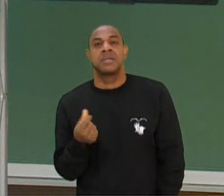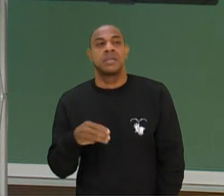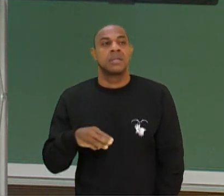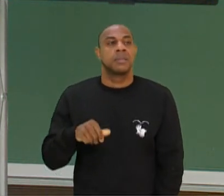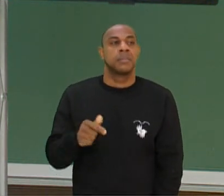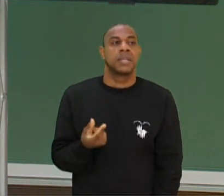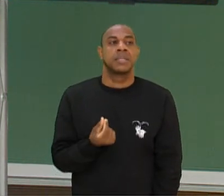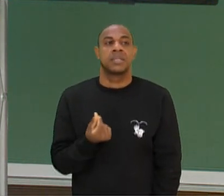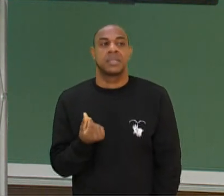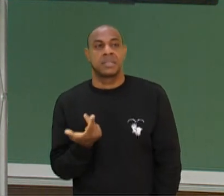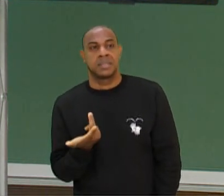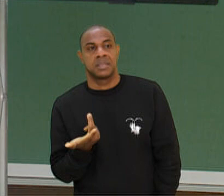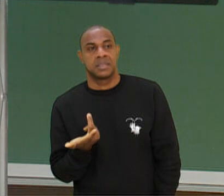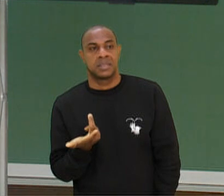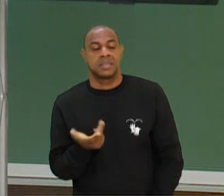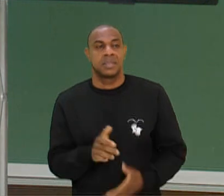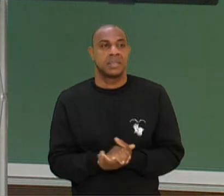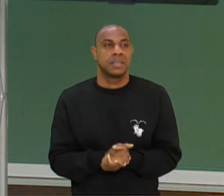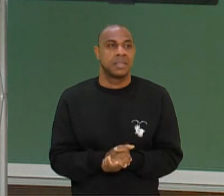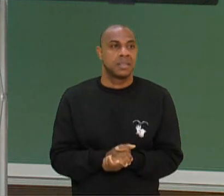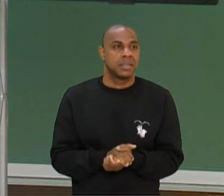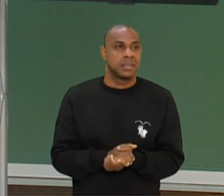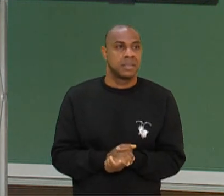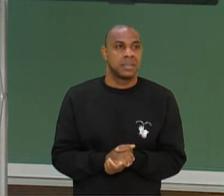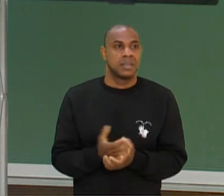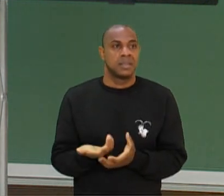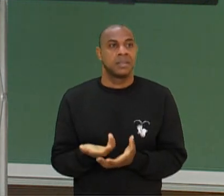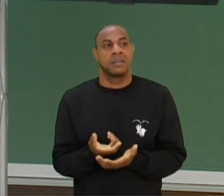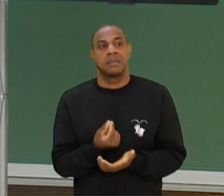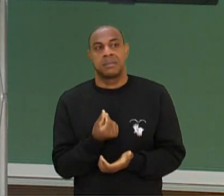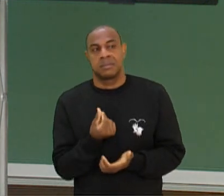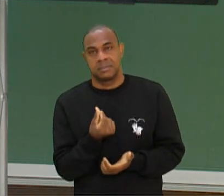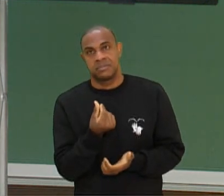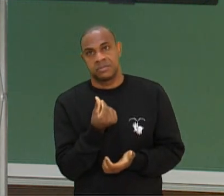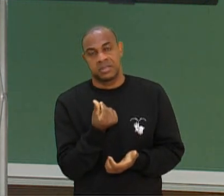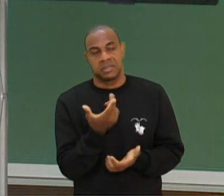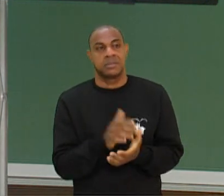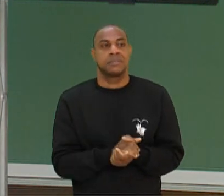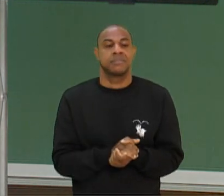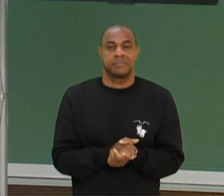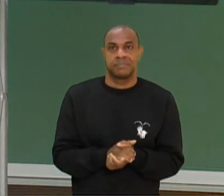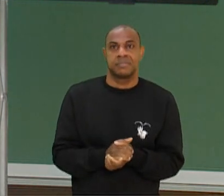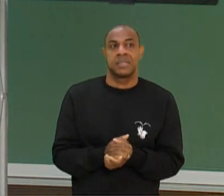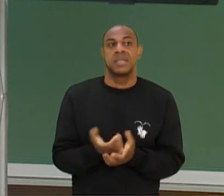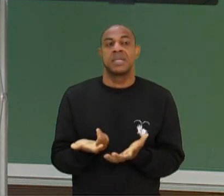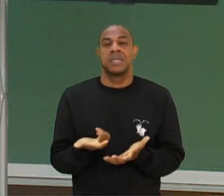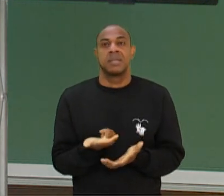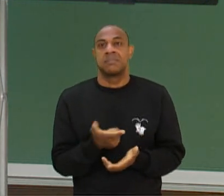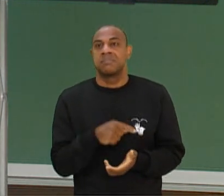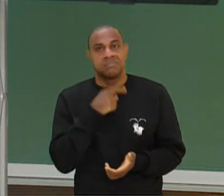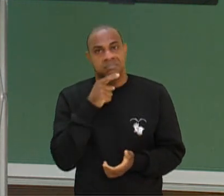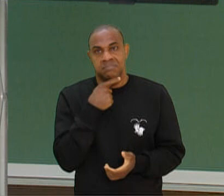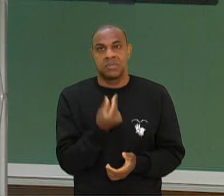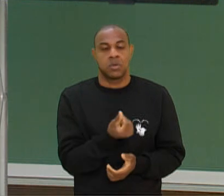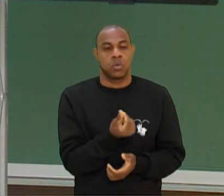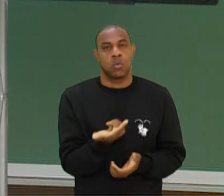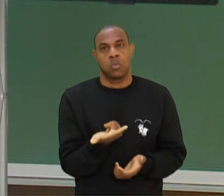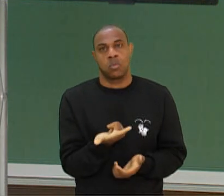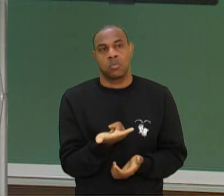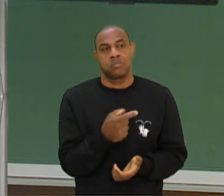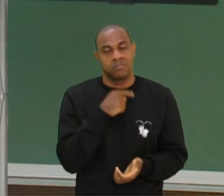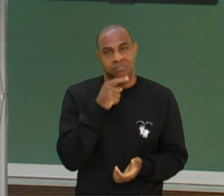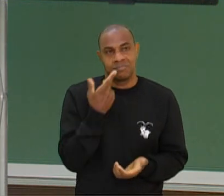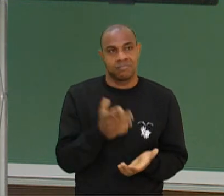com os falantes da língua inglesa, é incontável, que seria o dinheiro. Sugar seria o mesmo caso do salt,